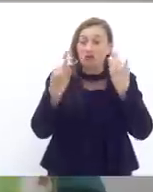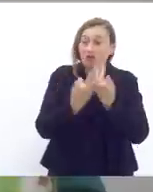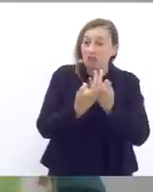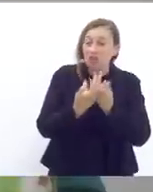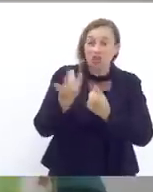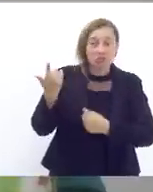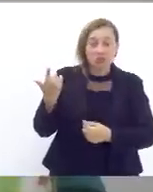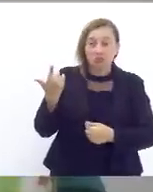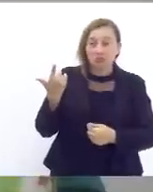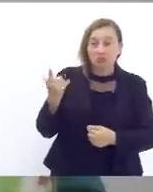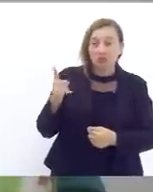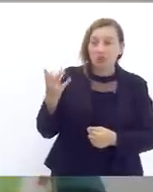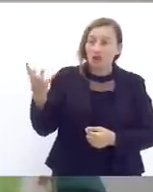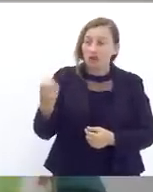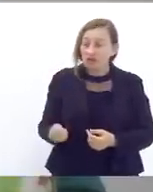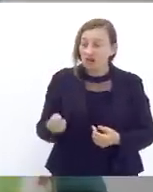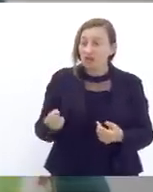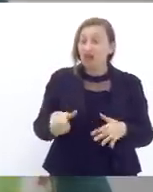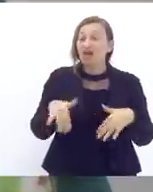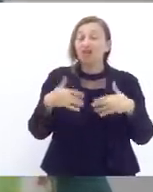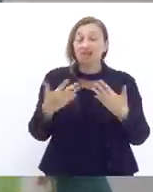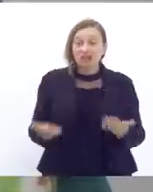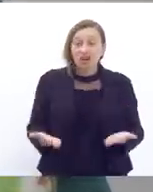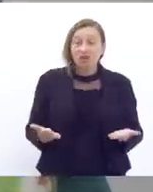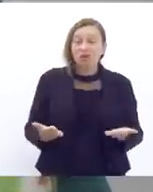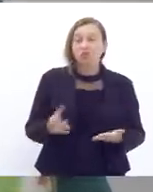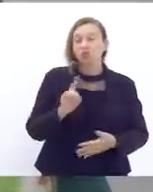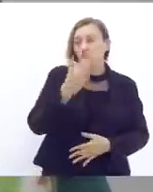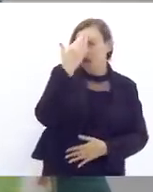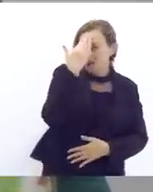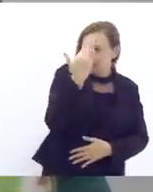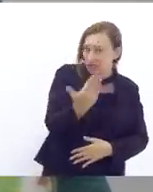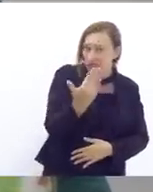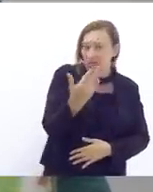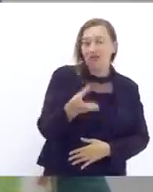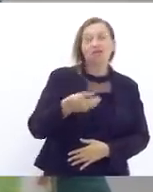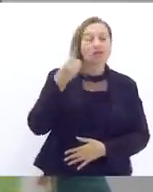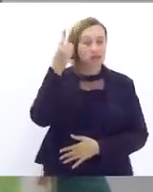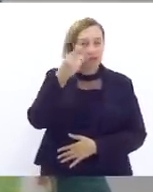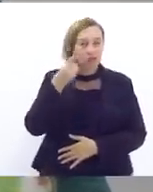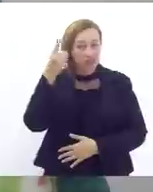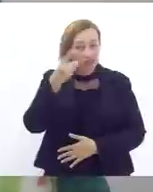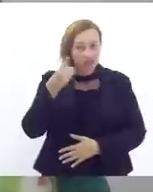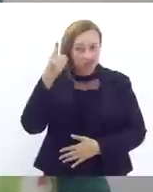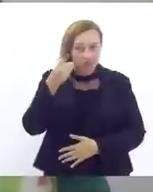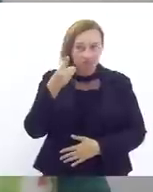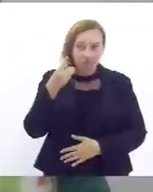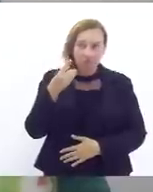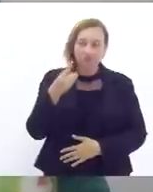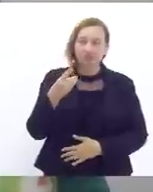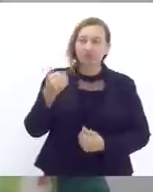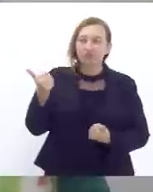concretiza então é só agradecer deputada e pode contar com a gente perde